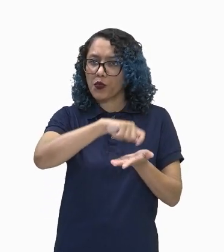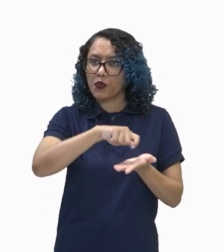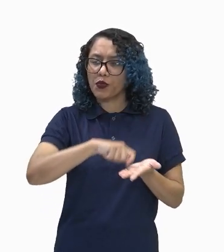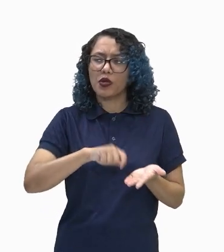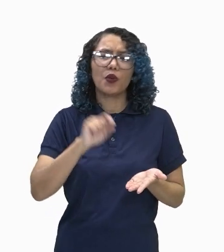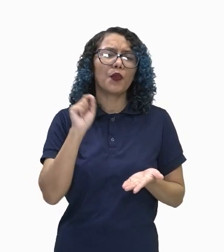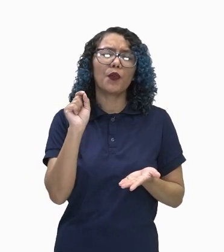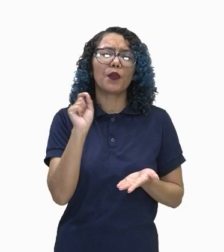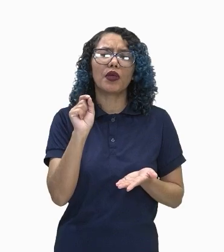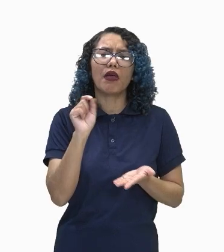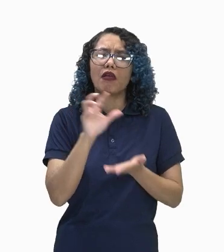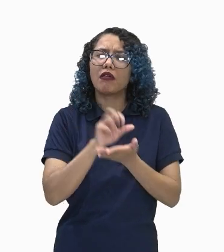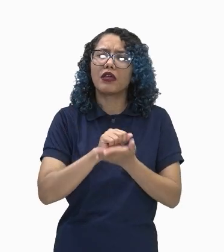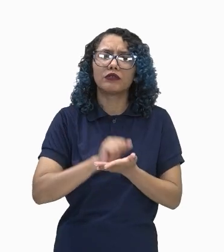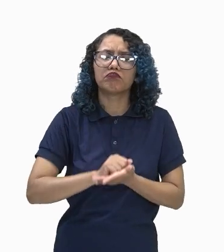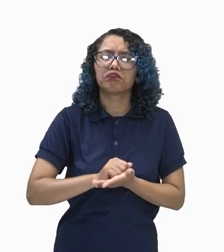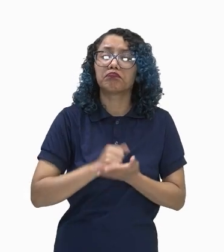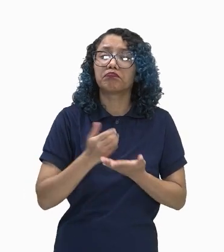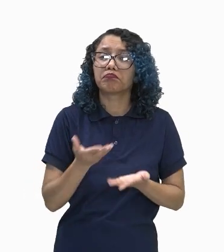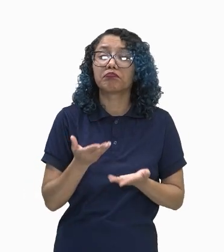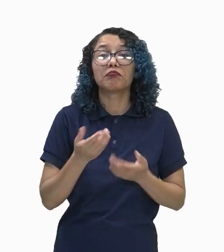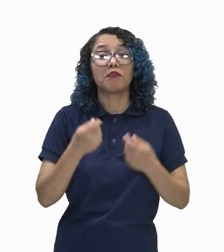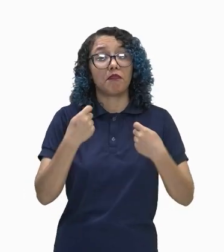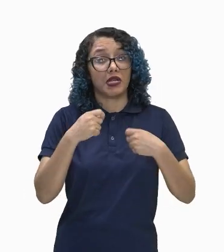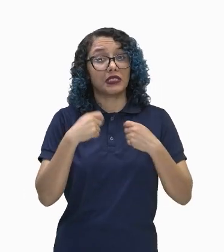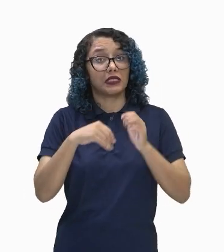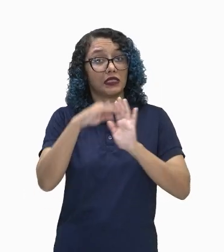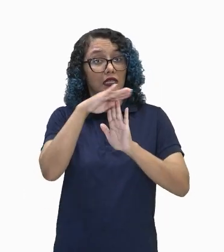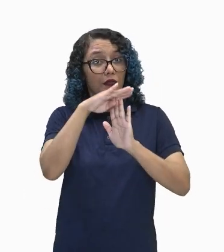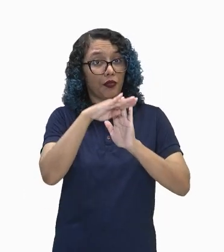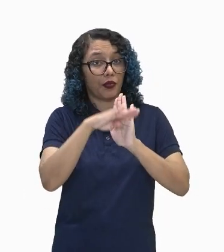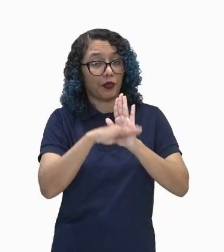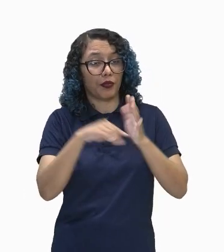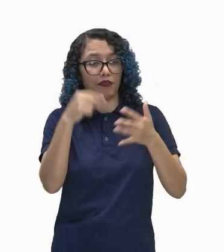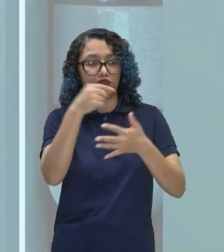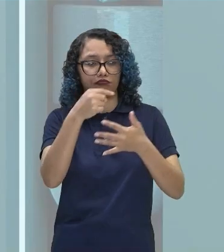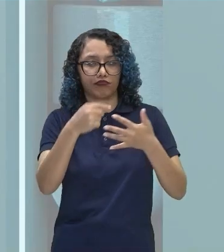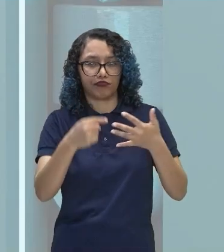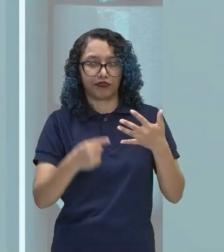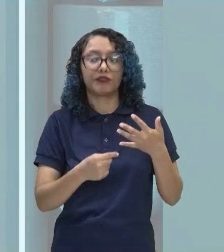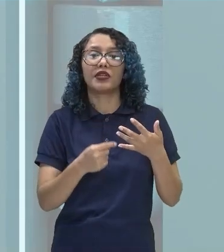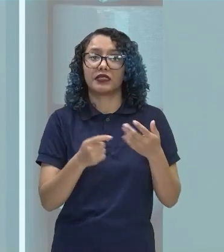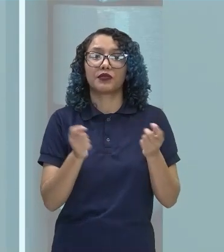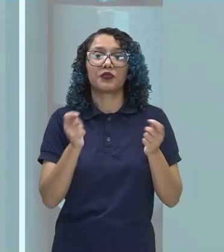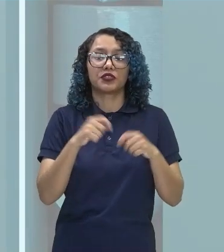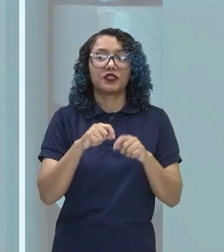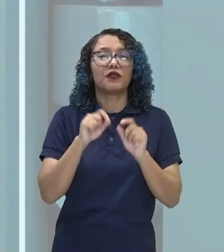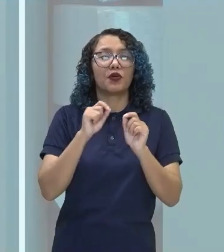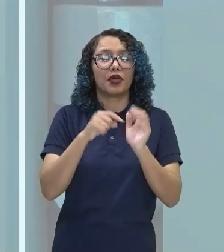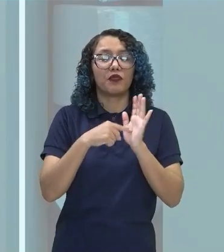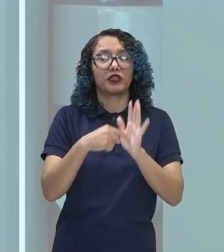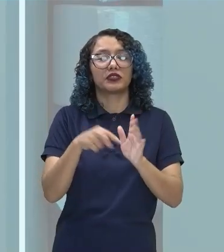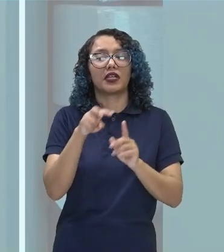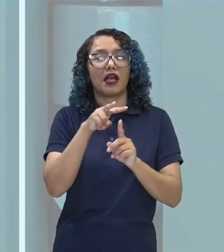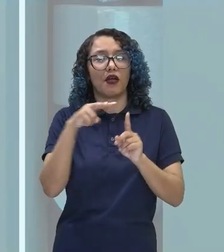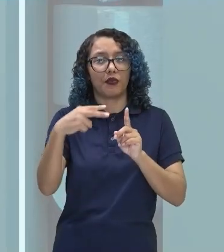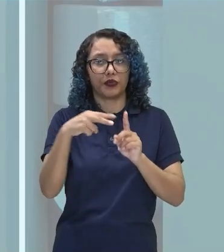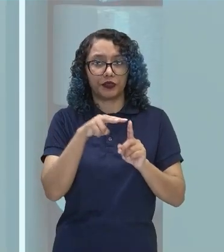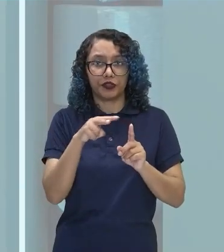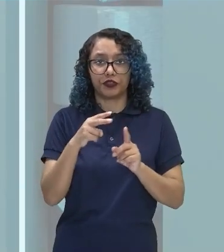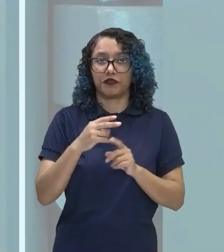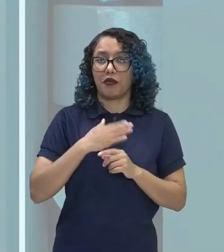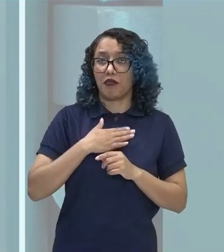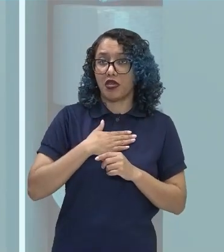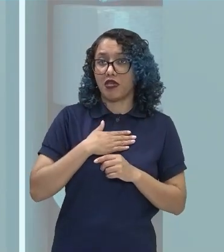as anotações, para tomar aí as minhas impressões e indicar os meus pontos de